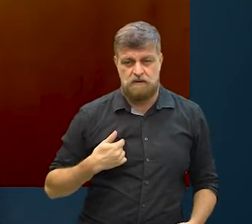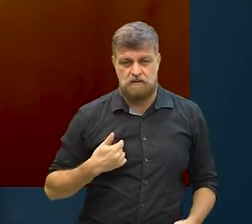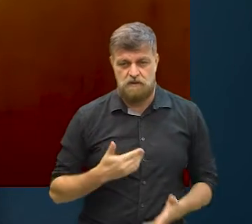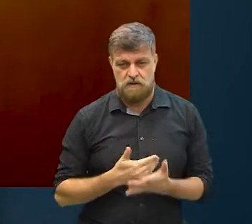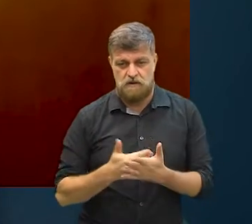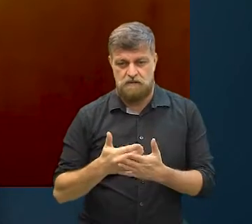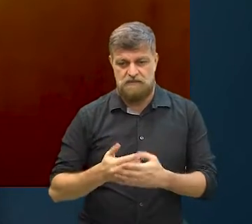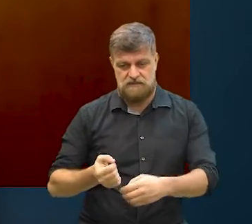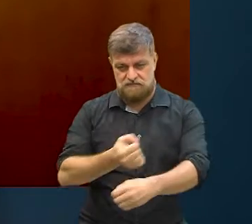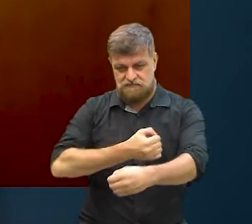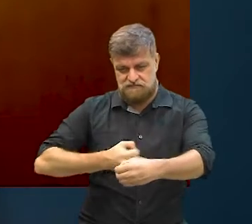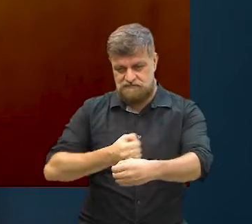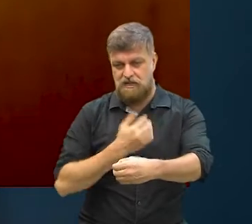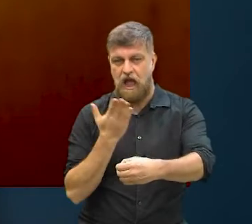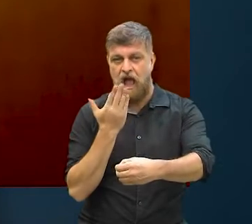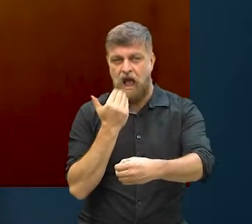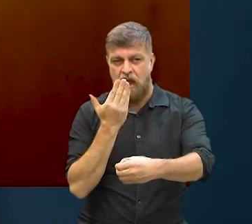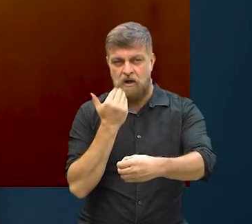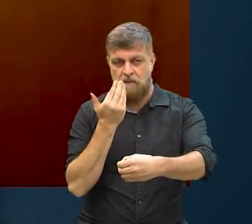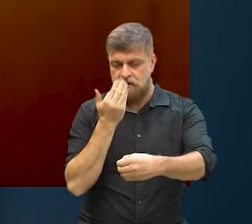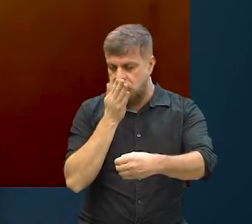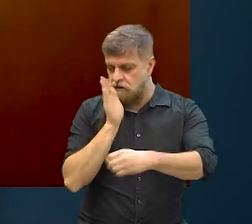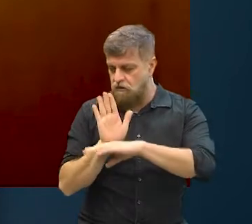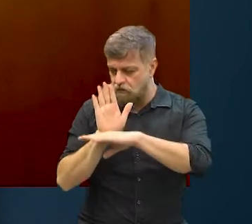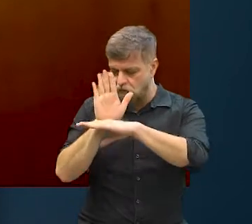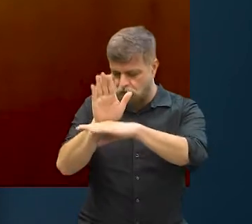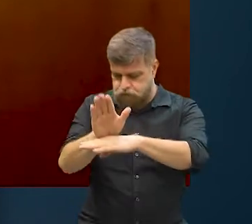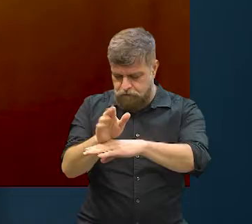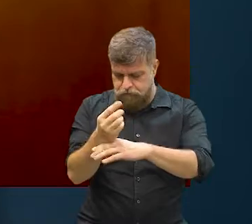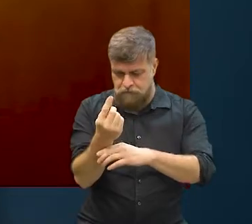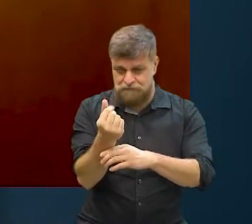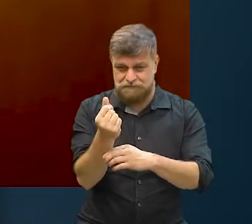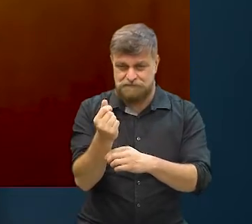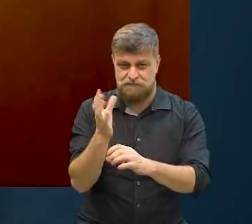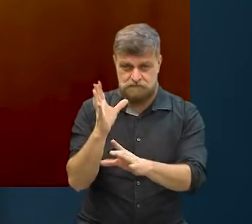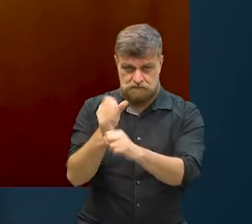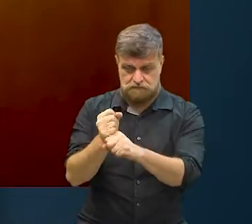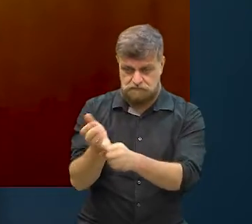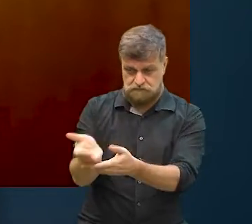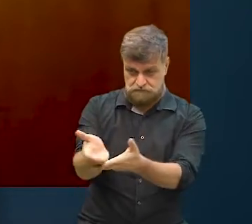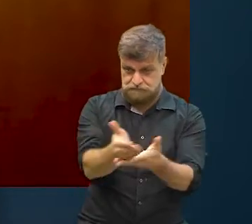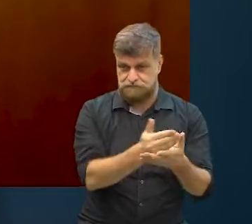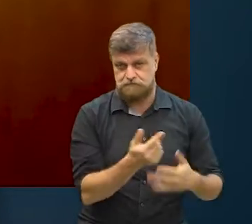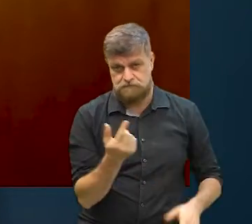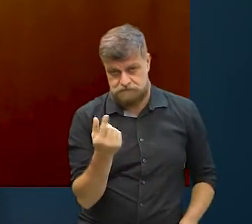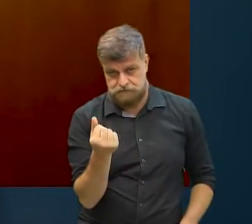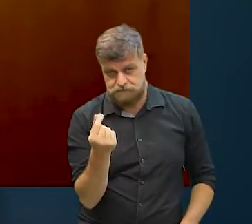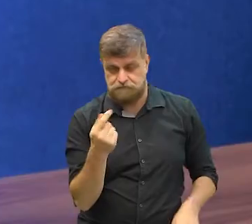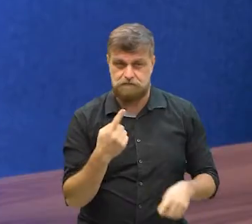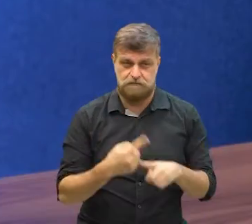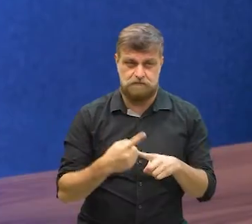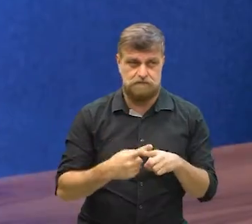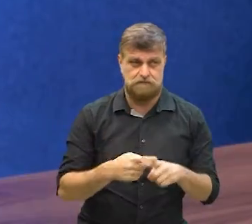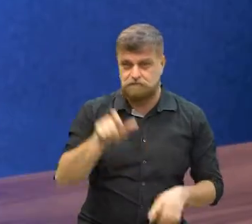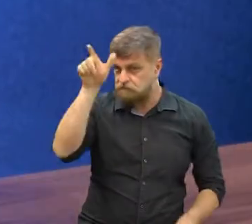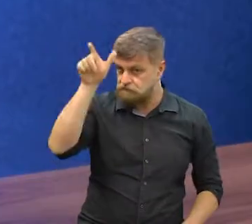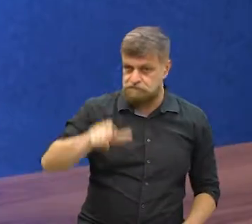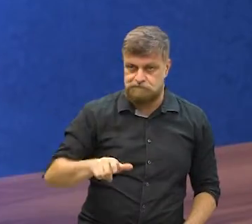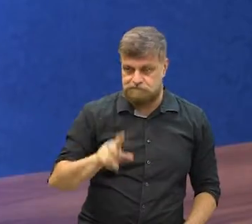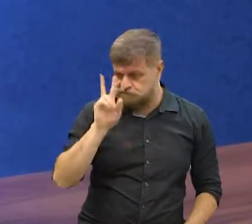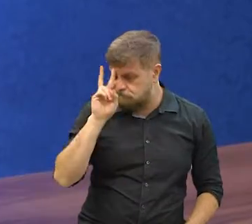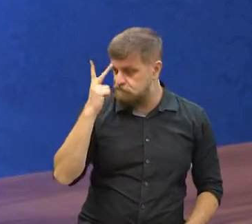fazer comida para poder ajudar nessa parte de financeira, né? Porque Você